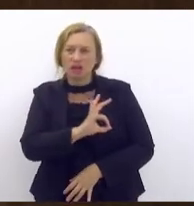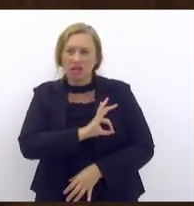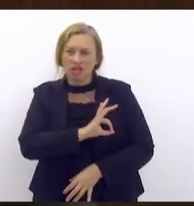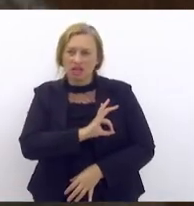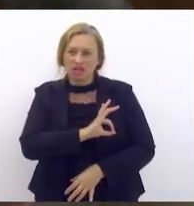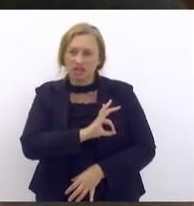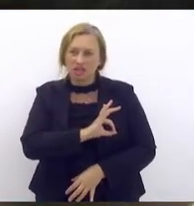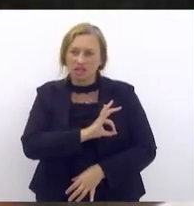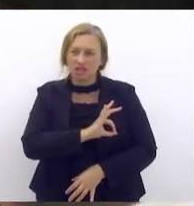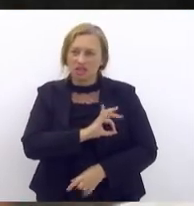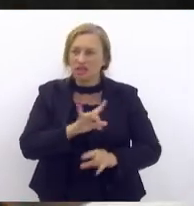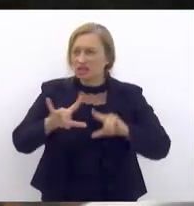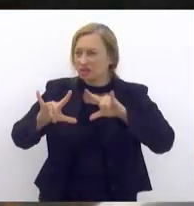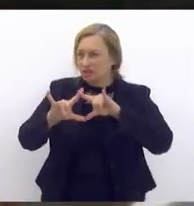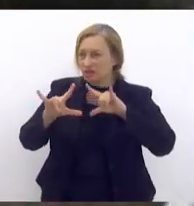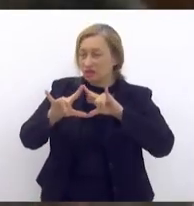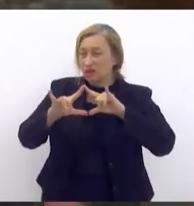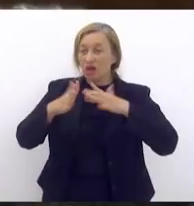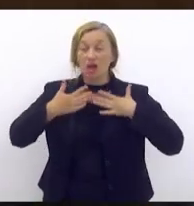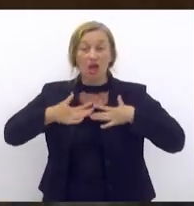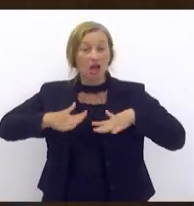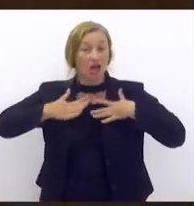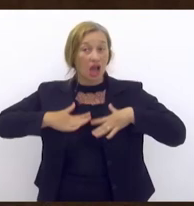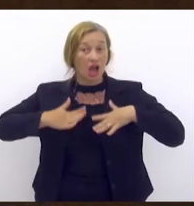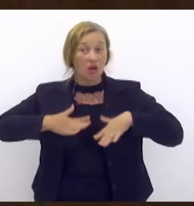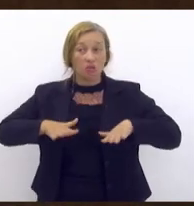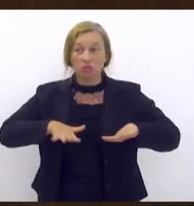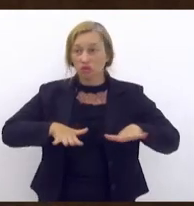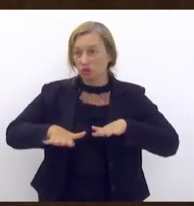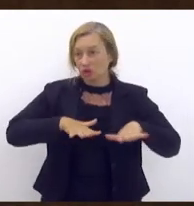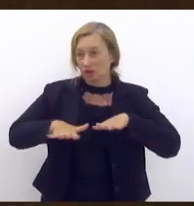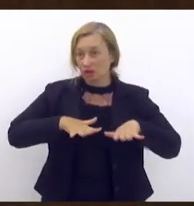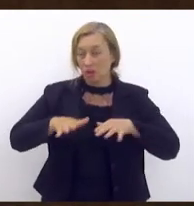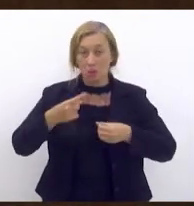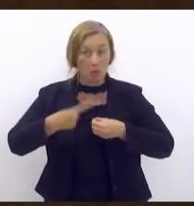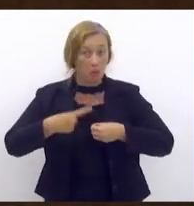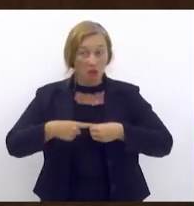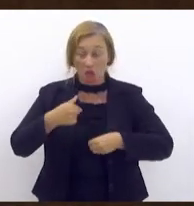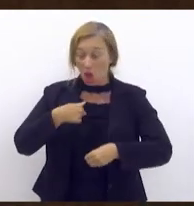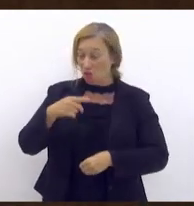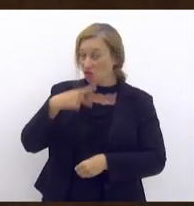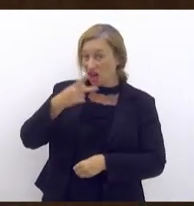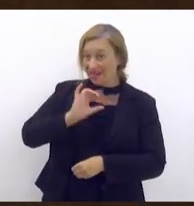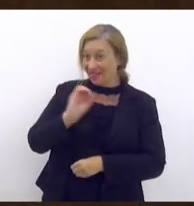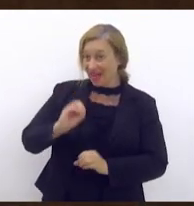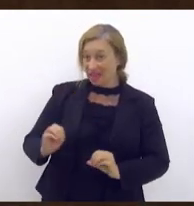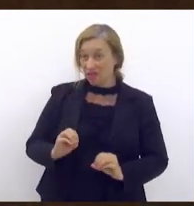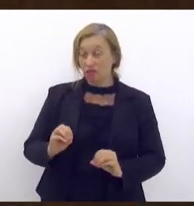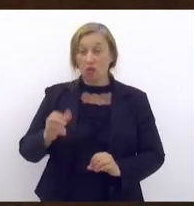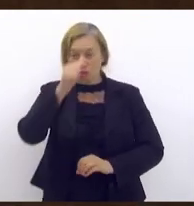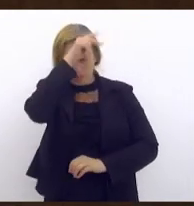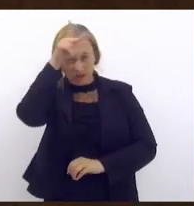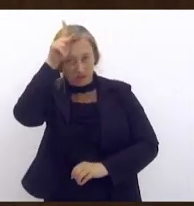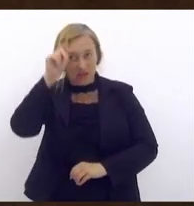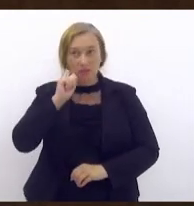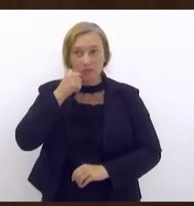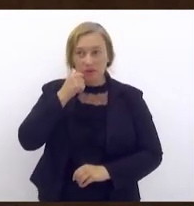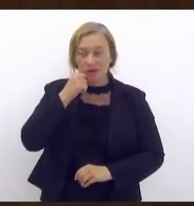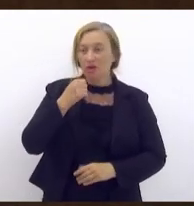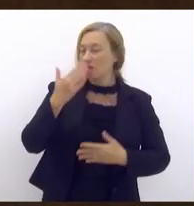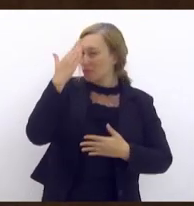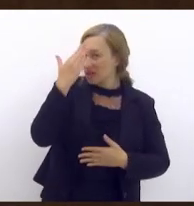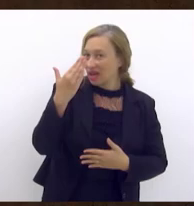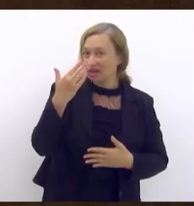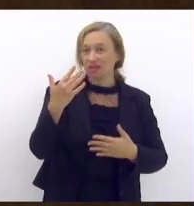uma tranquilidade para o bairro de Jacarepaguá. Não fui eu que disse, foi o prefeito Eduardo Paes. Muito obrigado, um